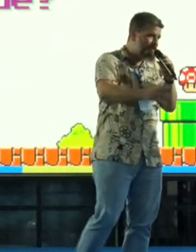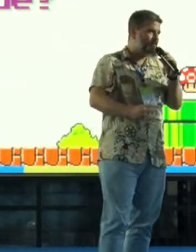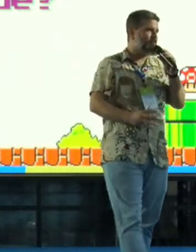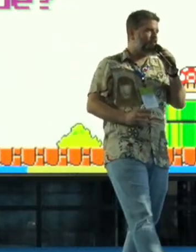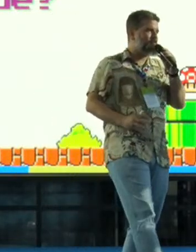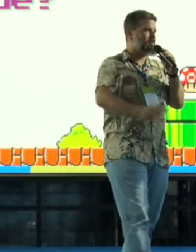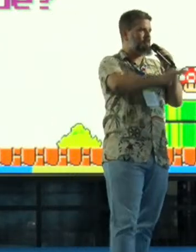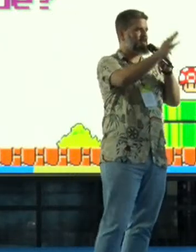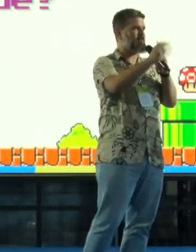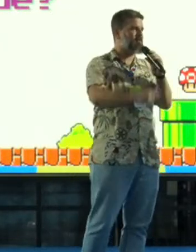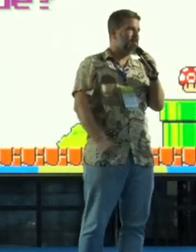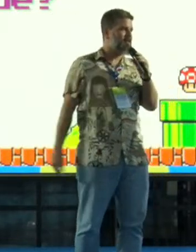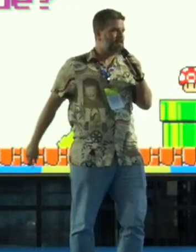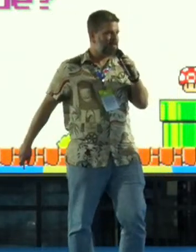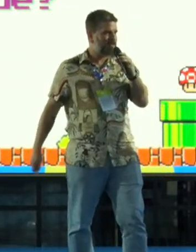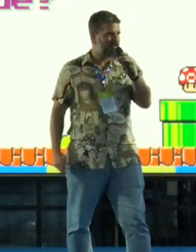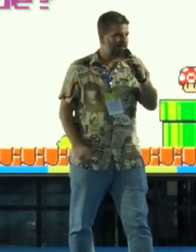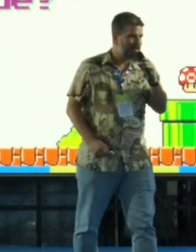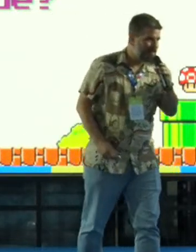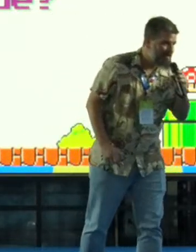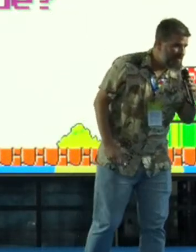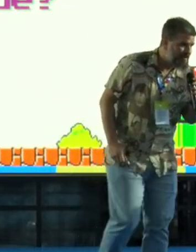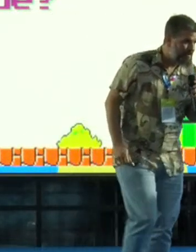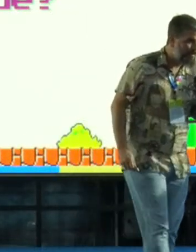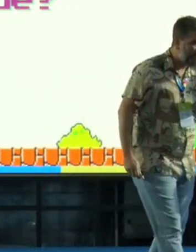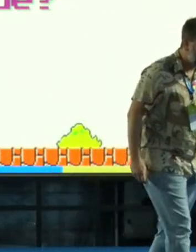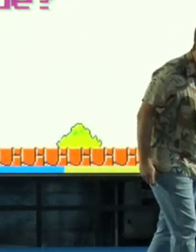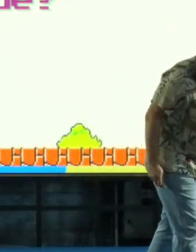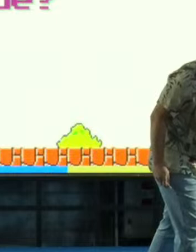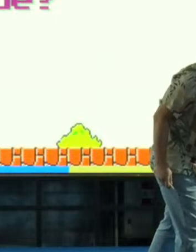Pra que tu acerta?